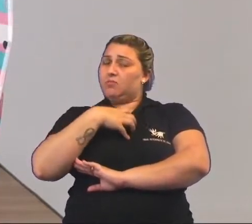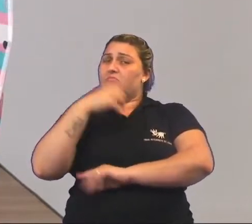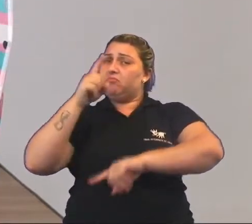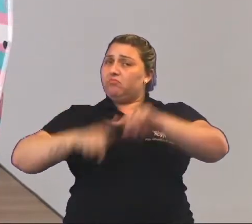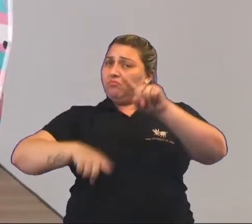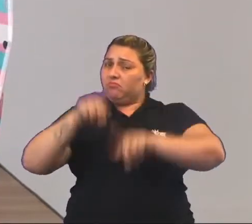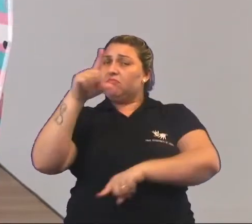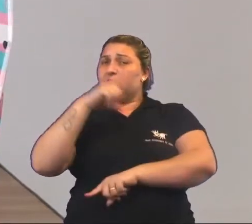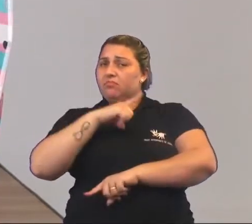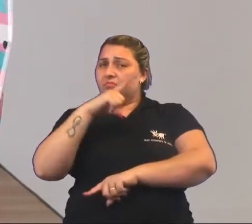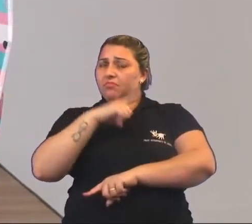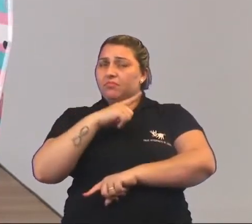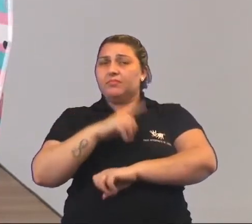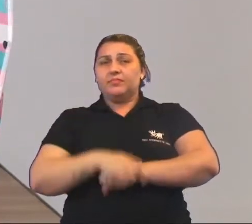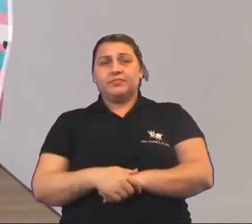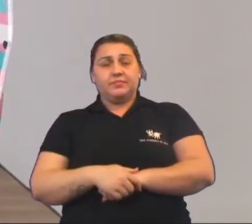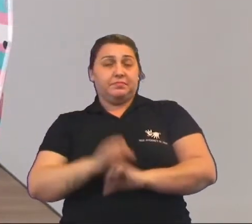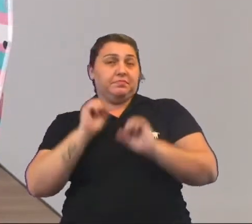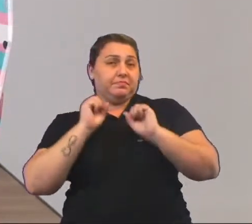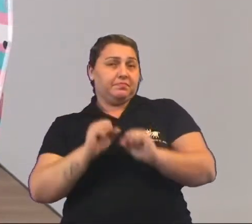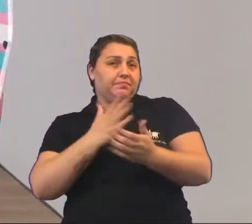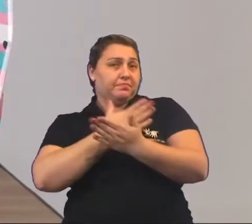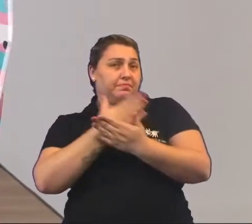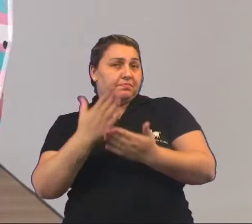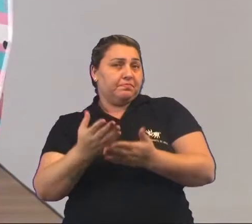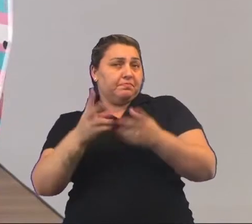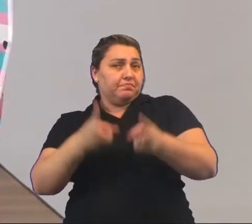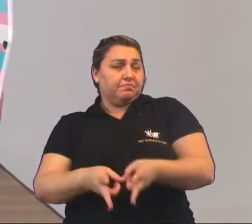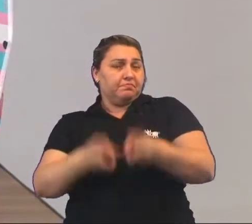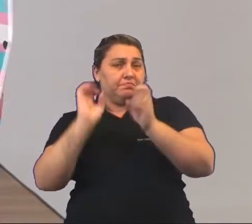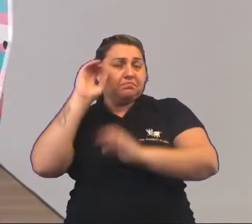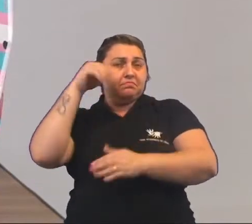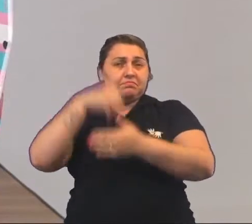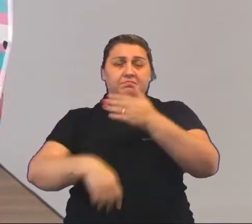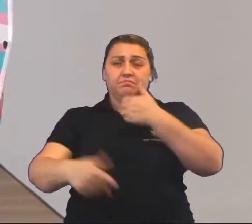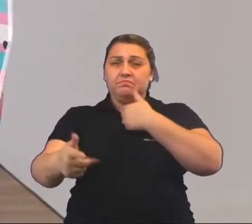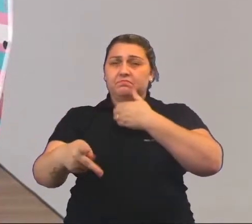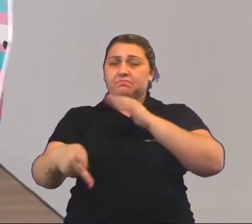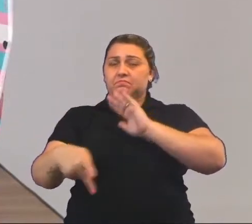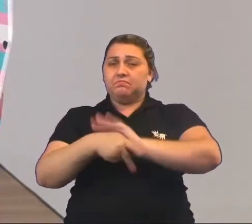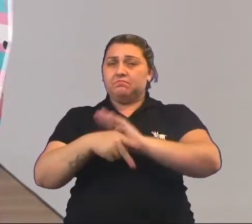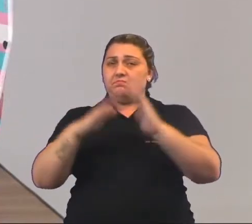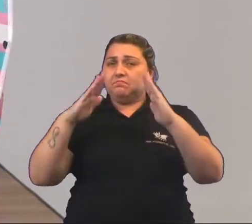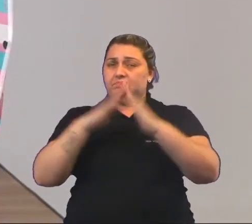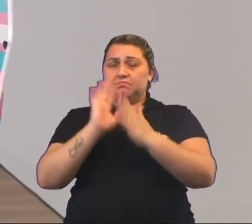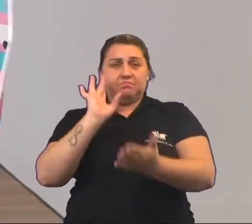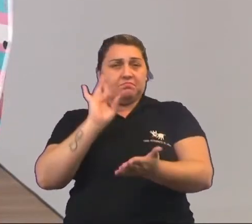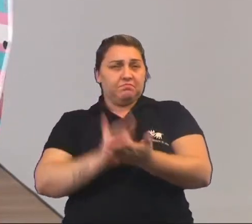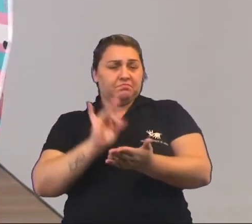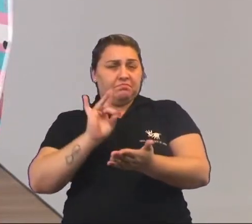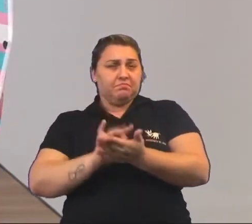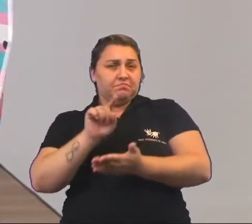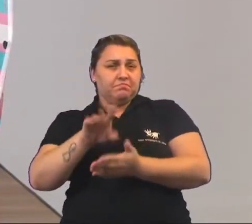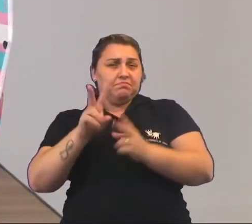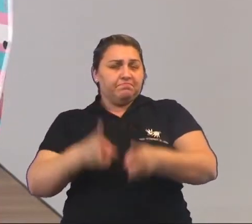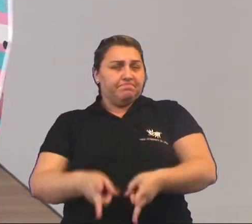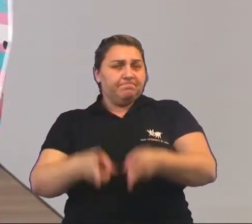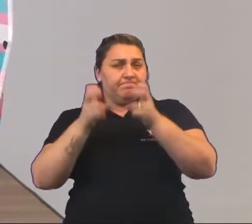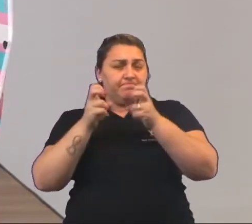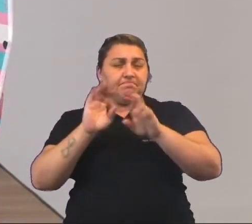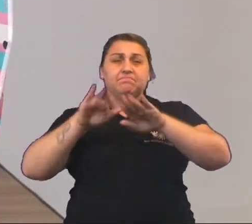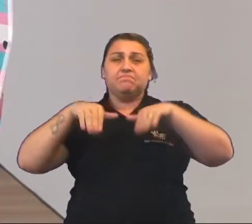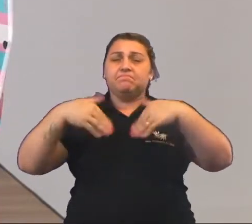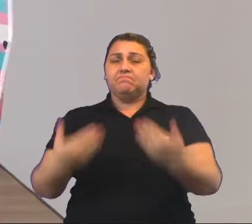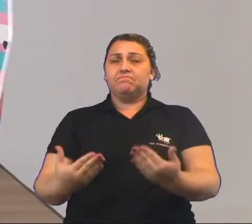têm? Nós podemos começar observando dentro da nossa própria casa, não é mesmo? Você já observou qual